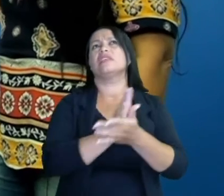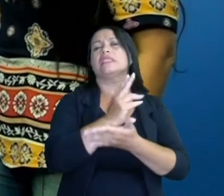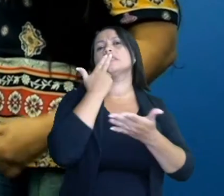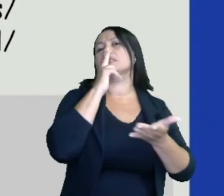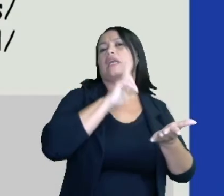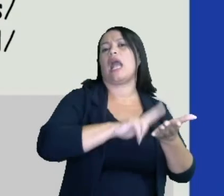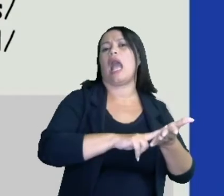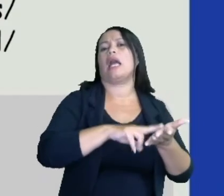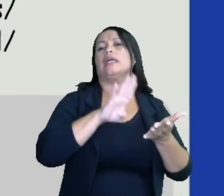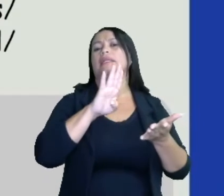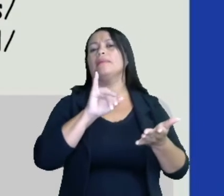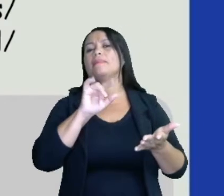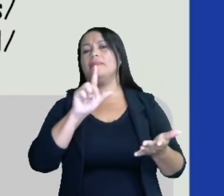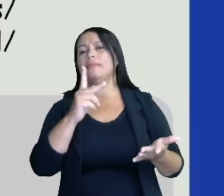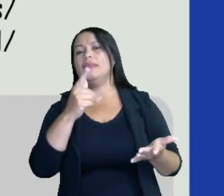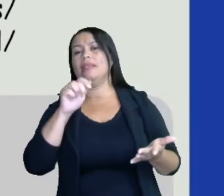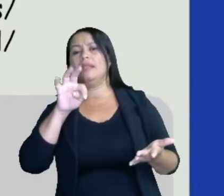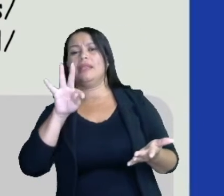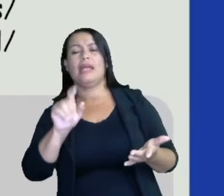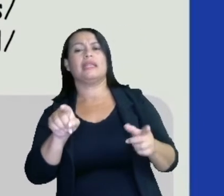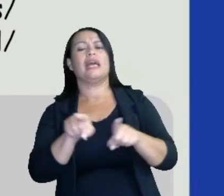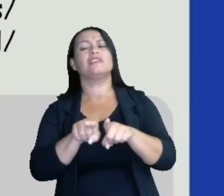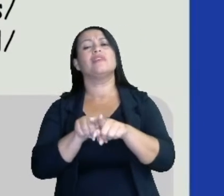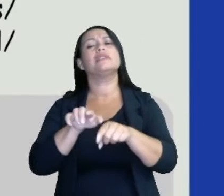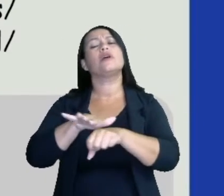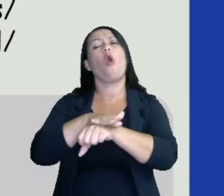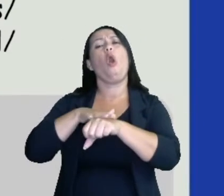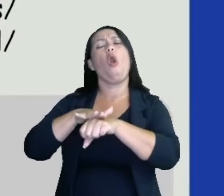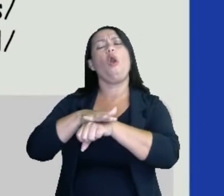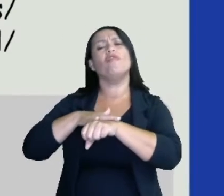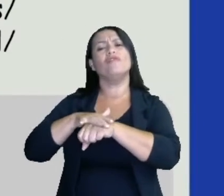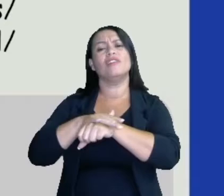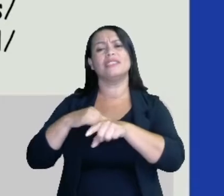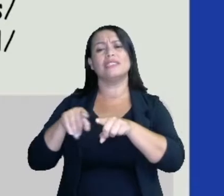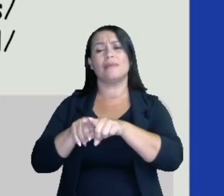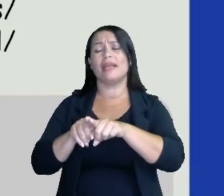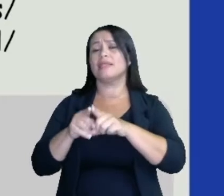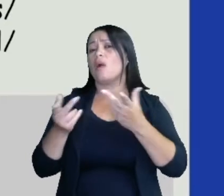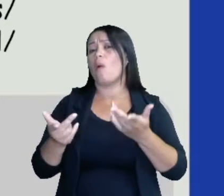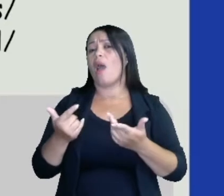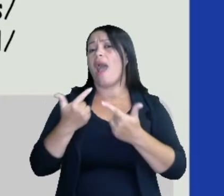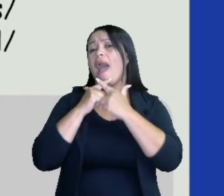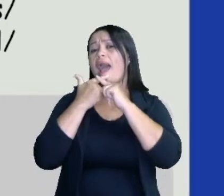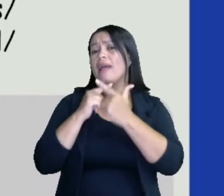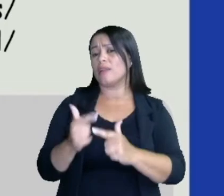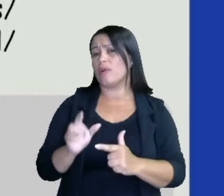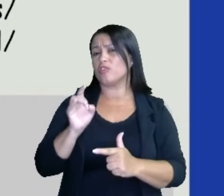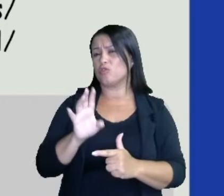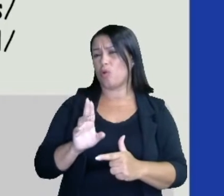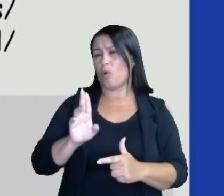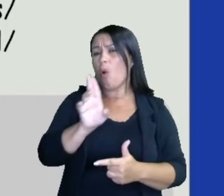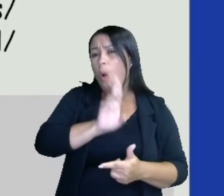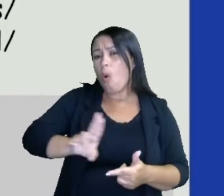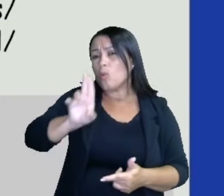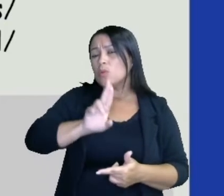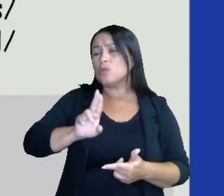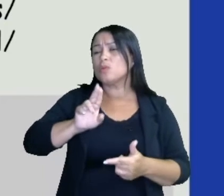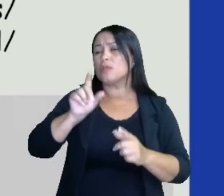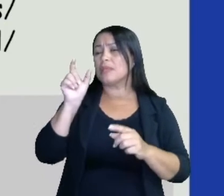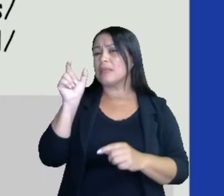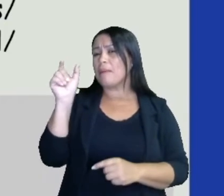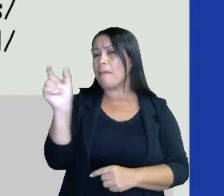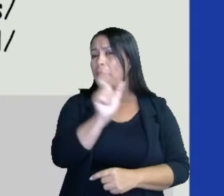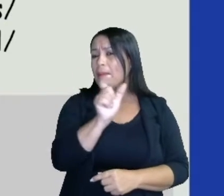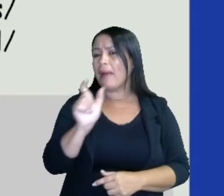cartas, conversas também, porque, gente, a linguagem verbal não é só quando eu utilizo palavras escritas, mas sim também quando